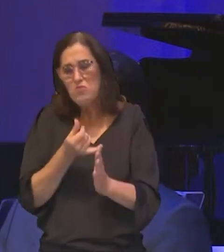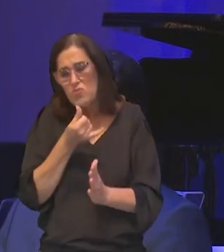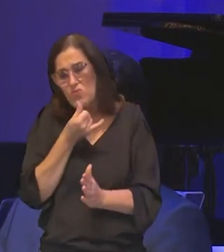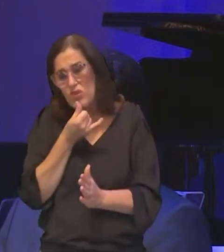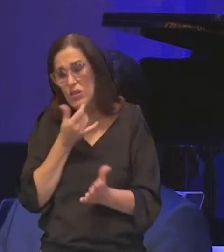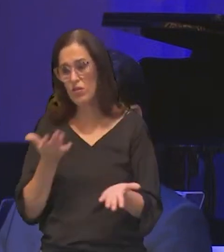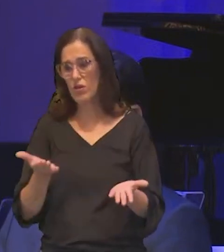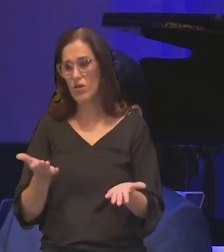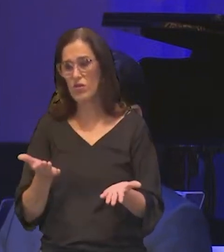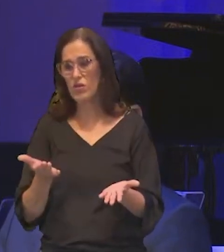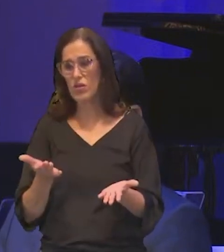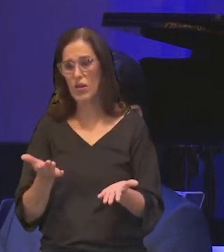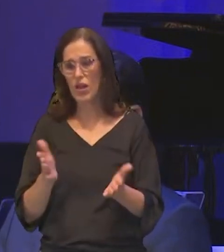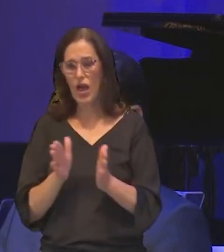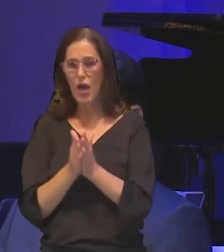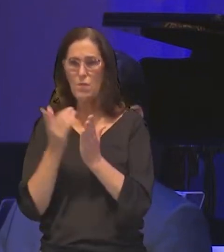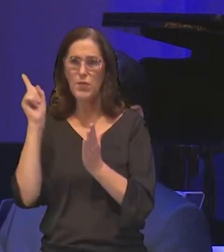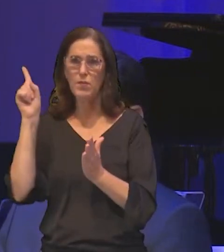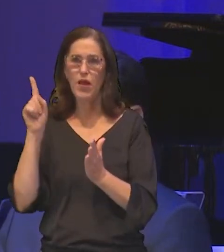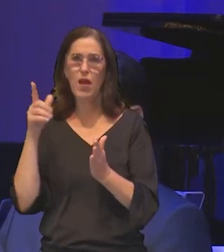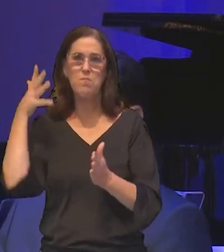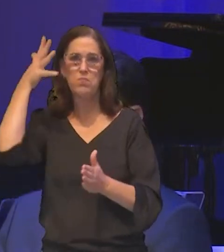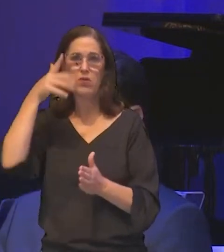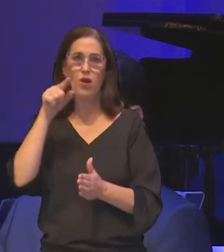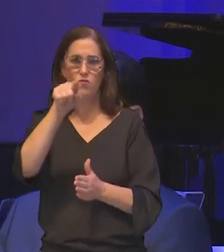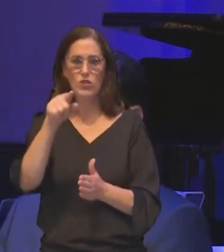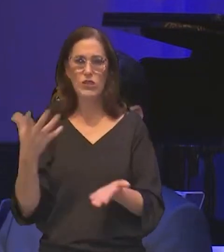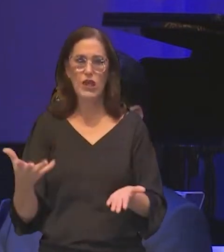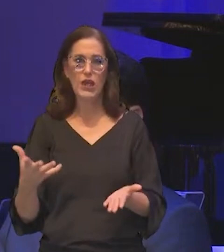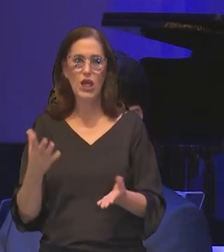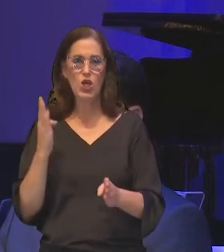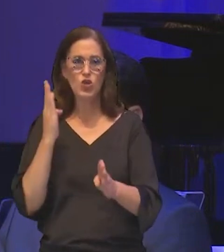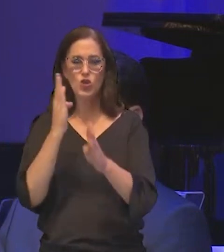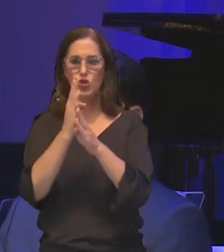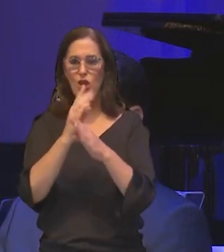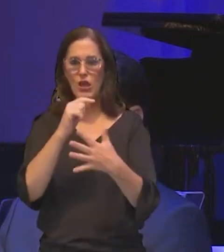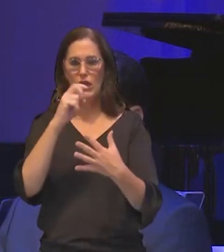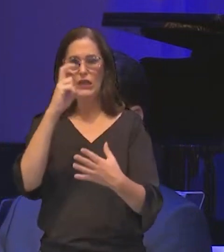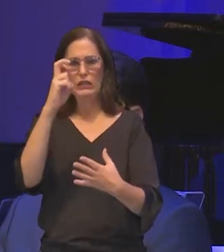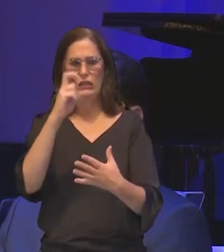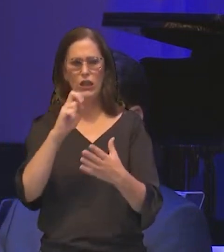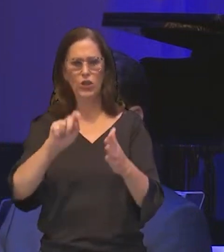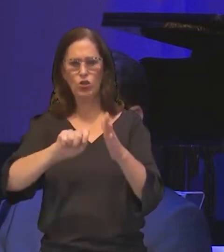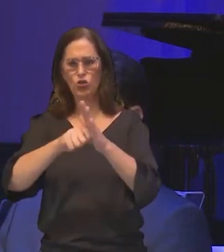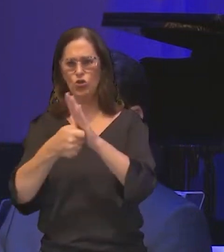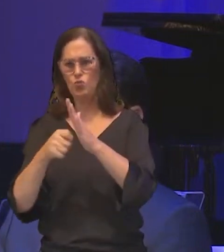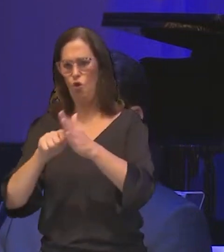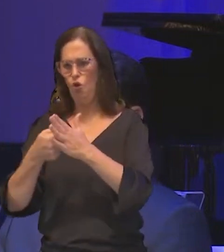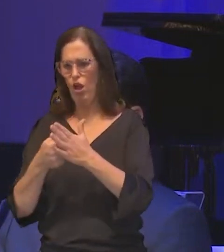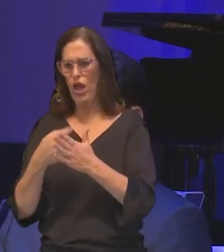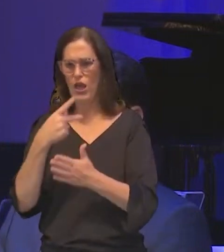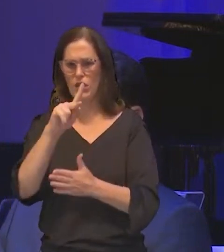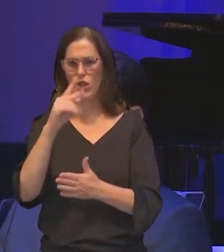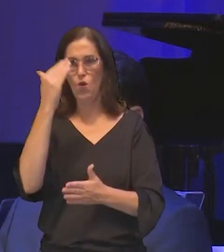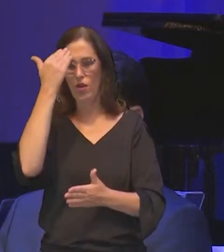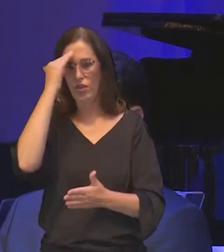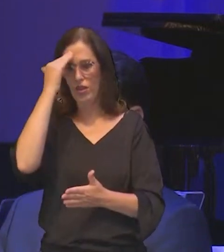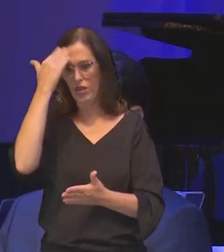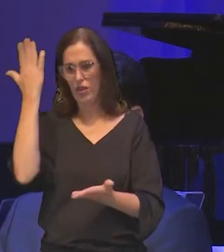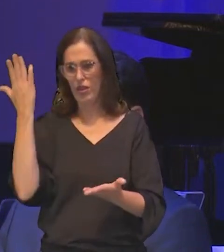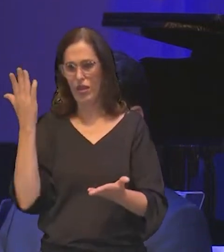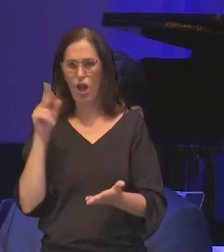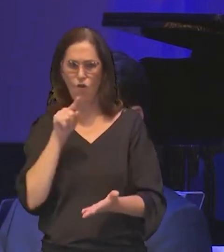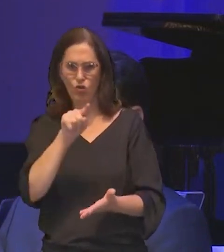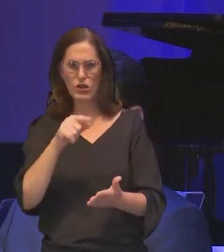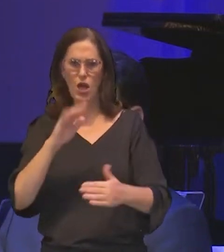onde a Bíblia é pregada para que você descubra as 5 chaves que vão desbloquear o seu entendimento e dessa forma